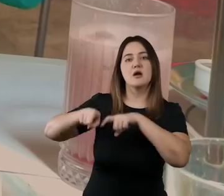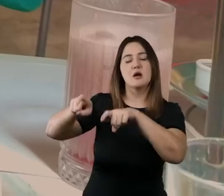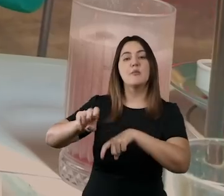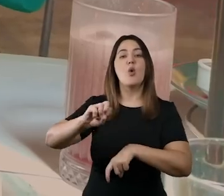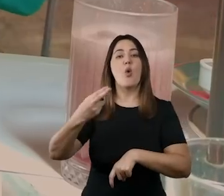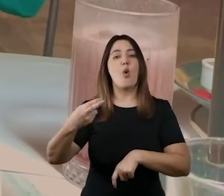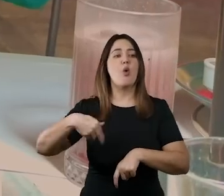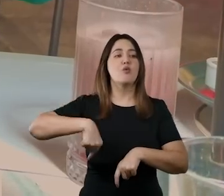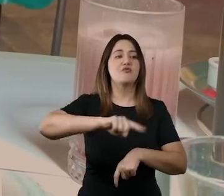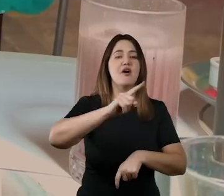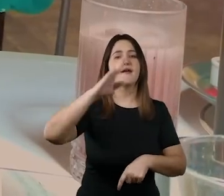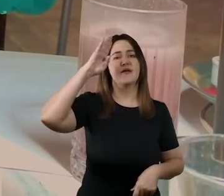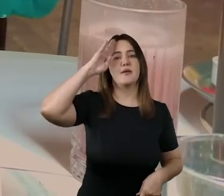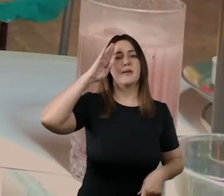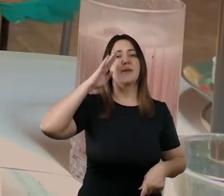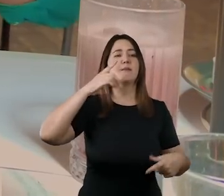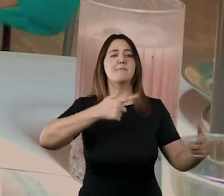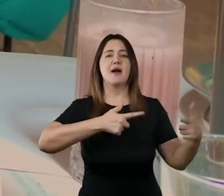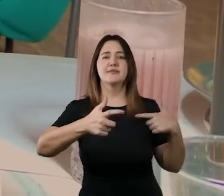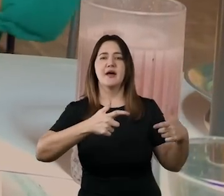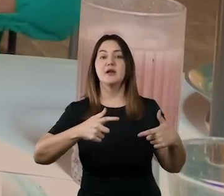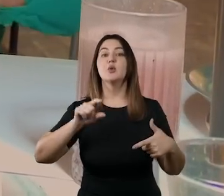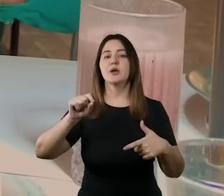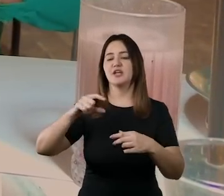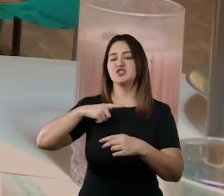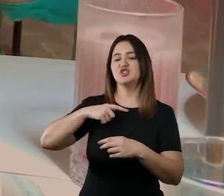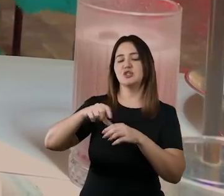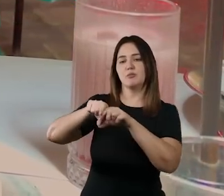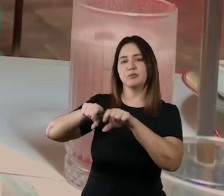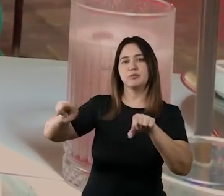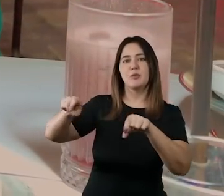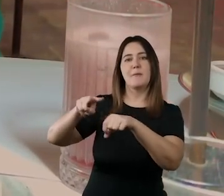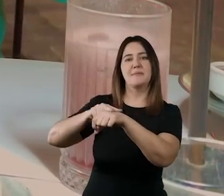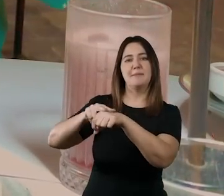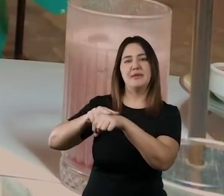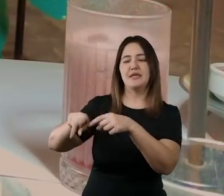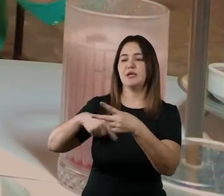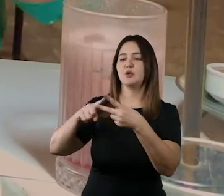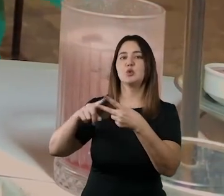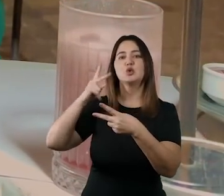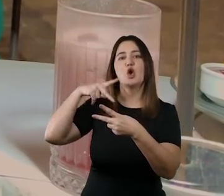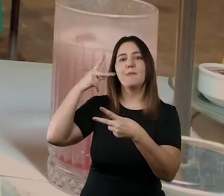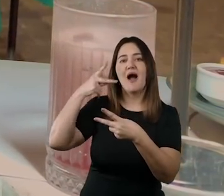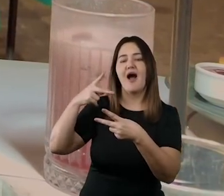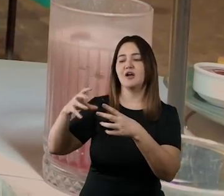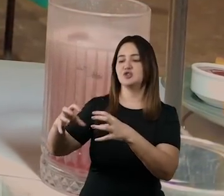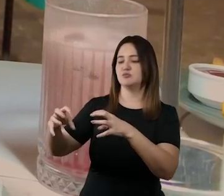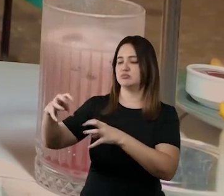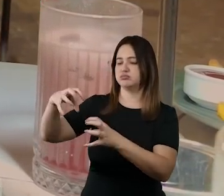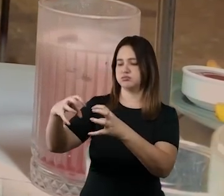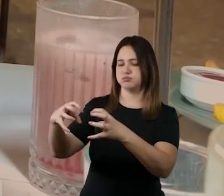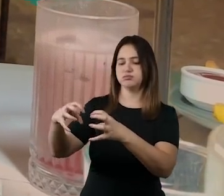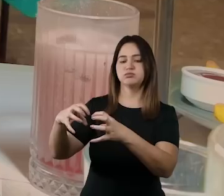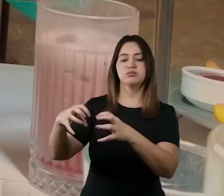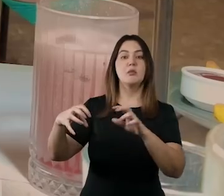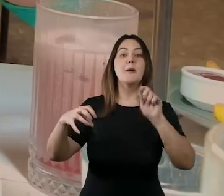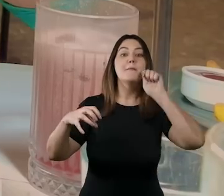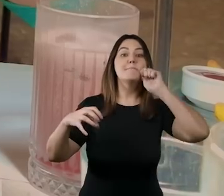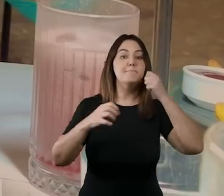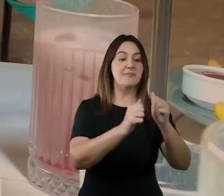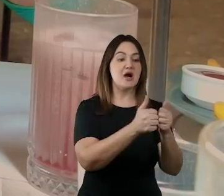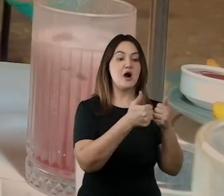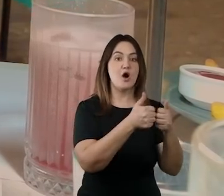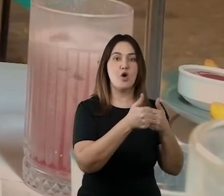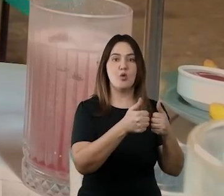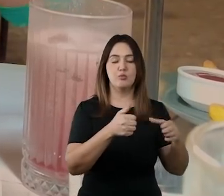iam para situações de batalha, levavam pepino, tomate, esses elementos assim inteiros mesmo, com um pedaço de